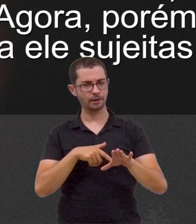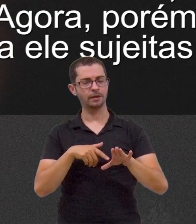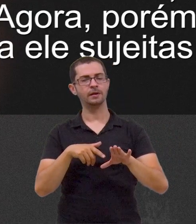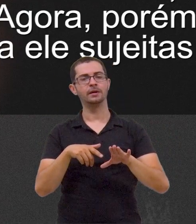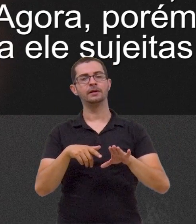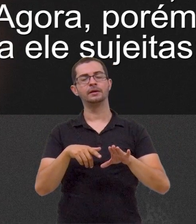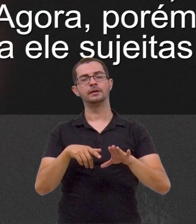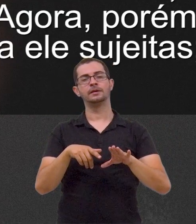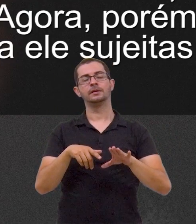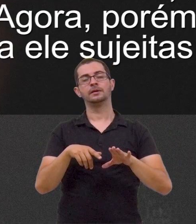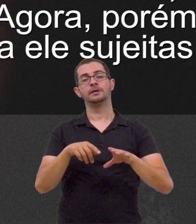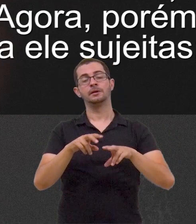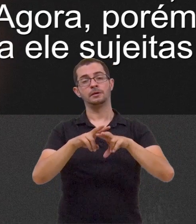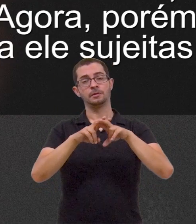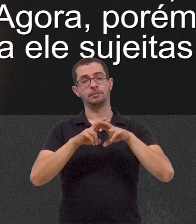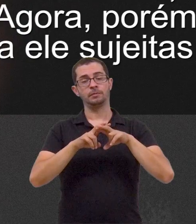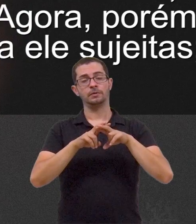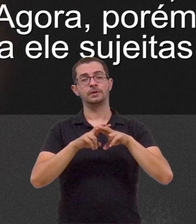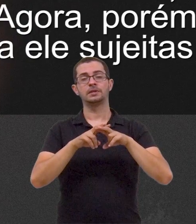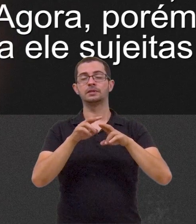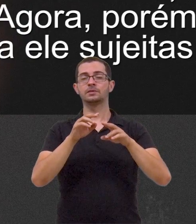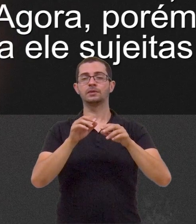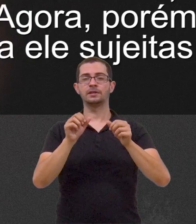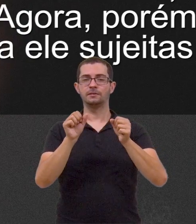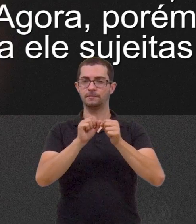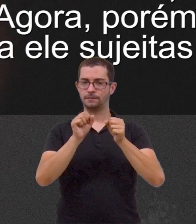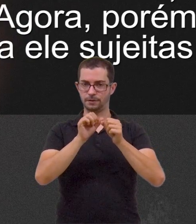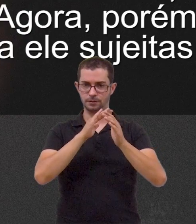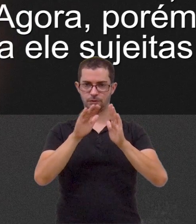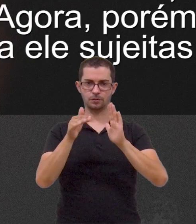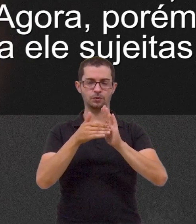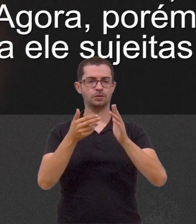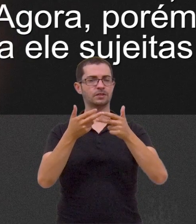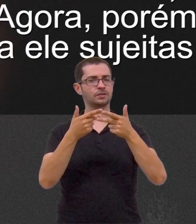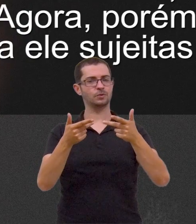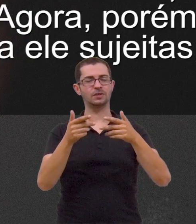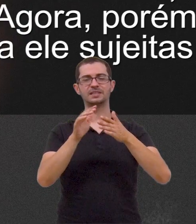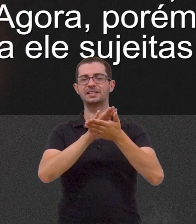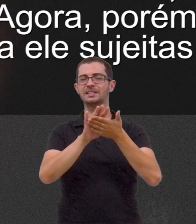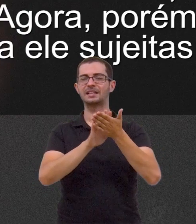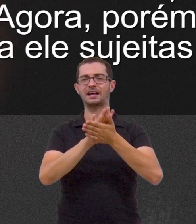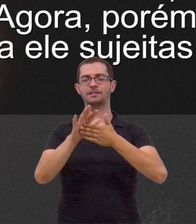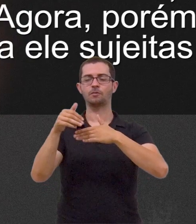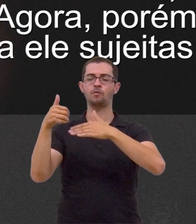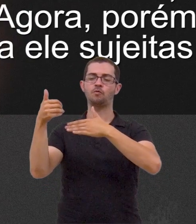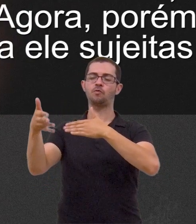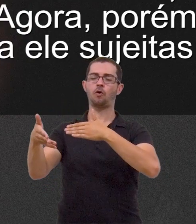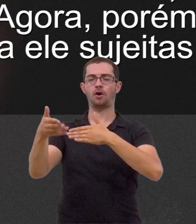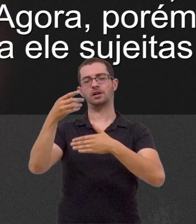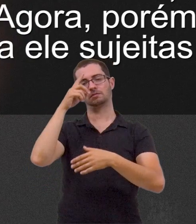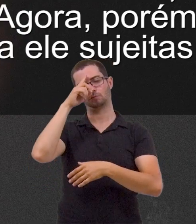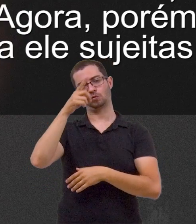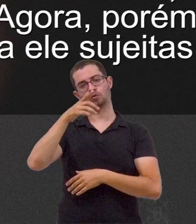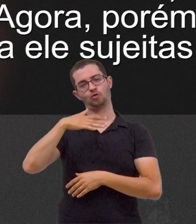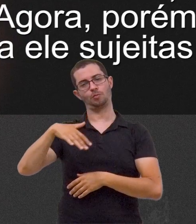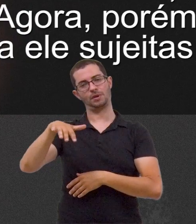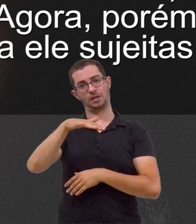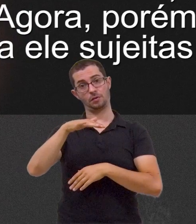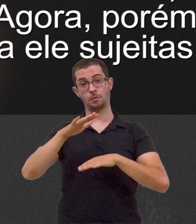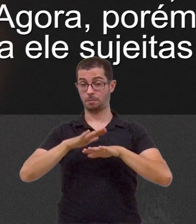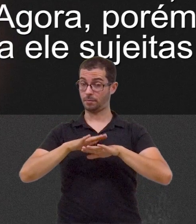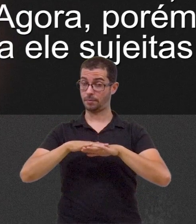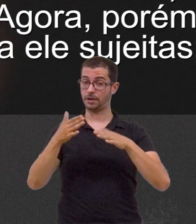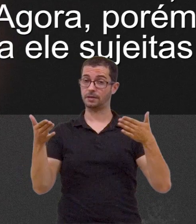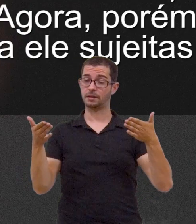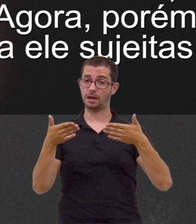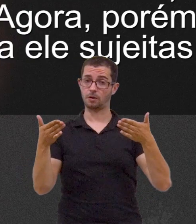lhe sujeitou todas as coisas, nada deixou fora do seu domínio. Agora, porém,